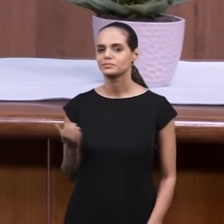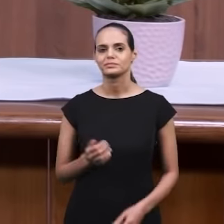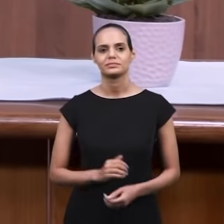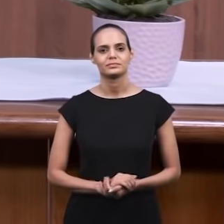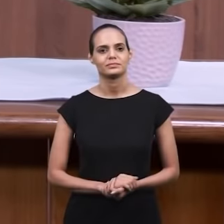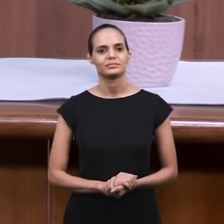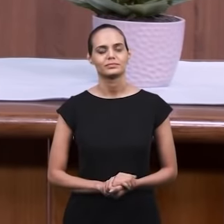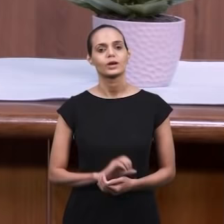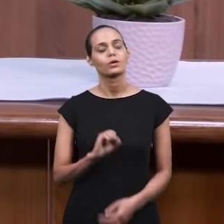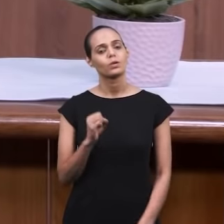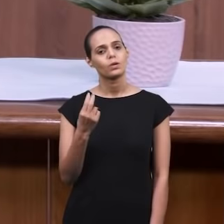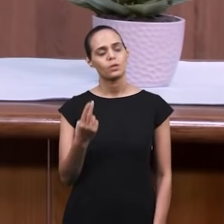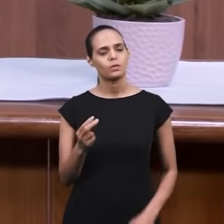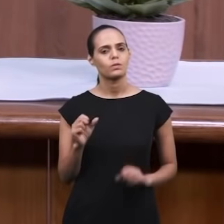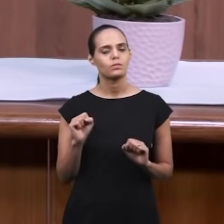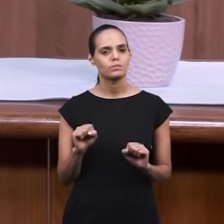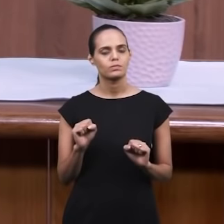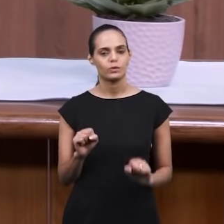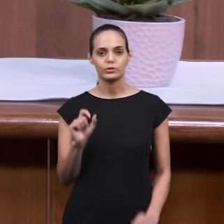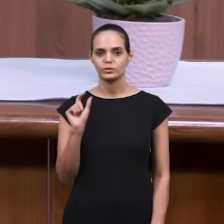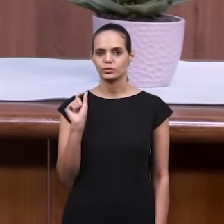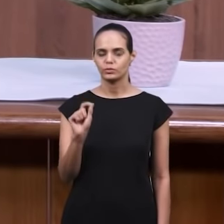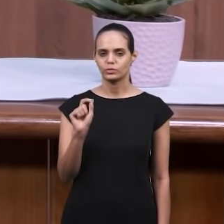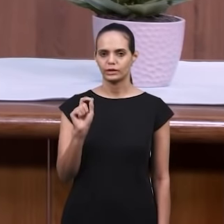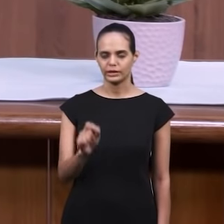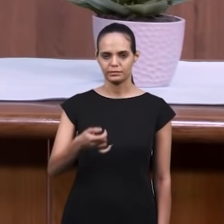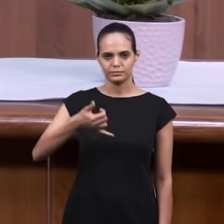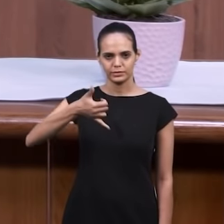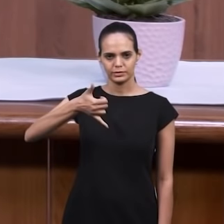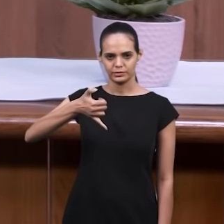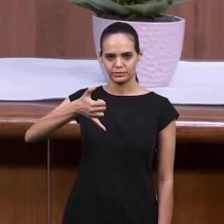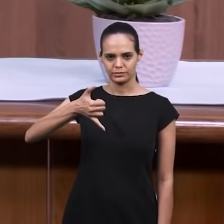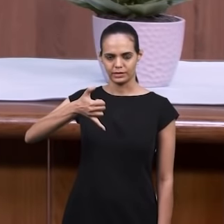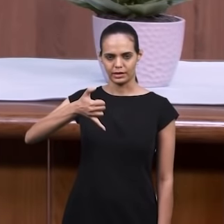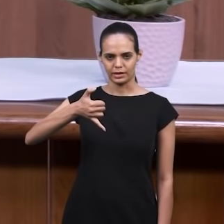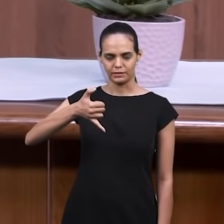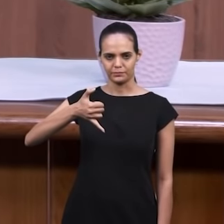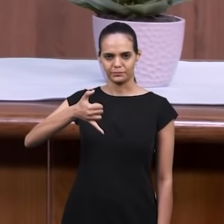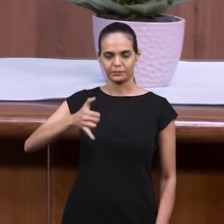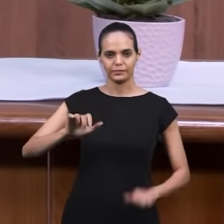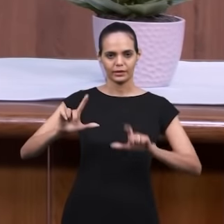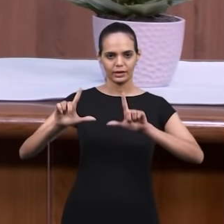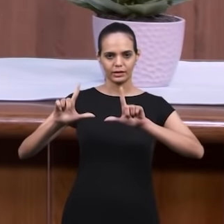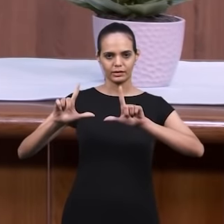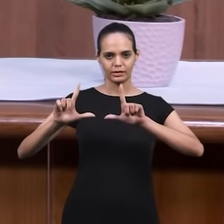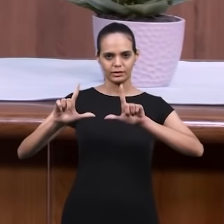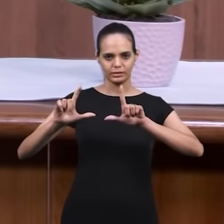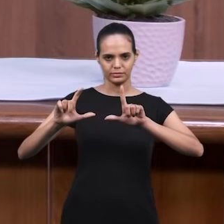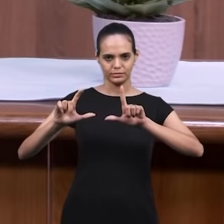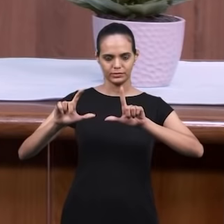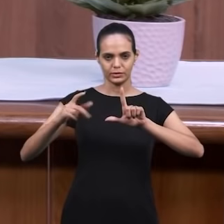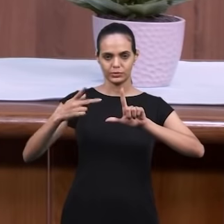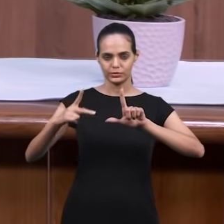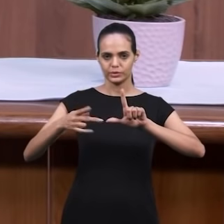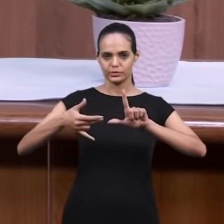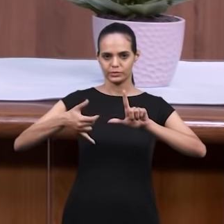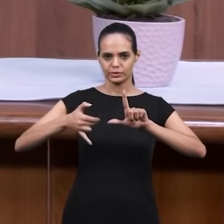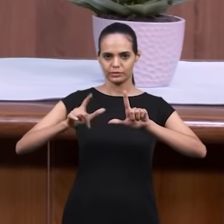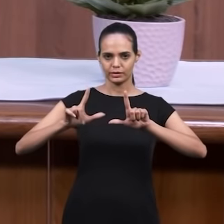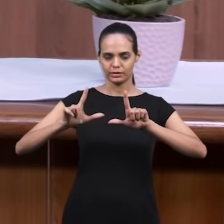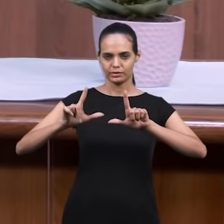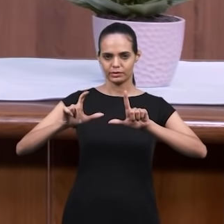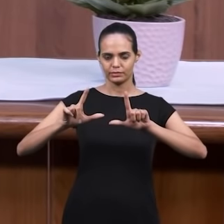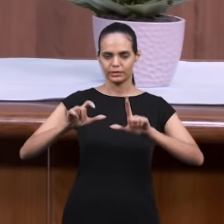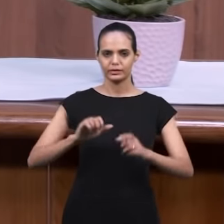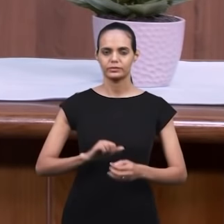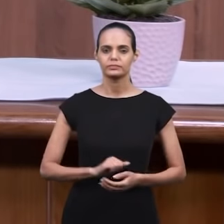0800-707-3076. Ou se você preferir, você pode abrir o seu celular, habilitar a câmera dele, do seu celular, e